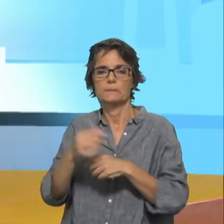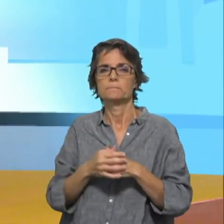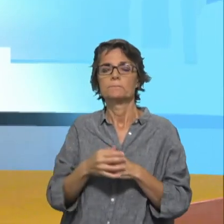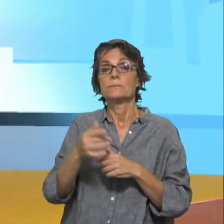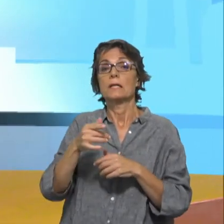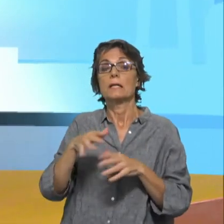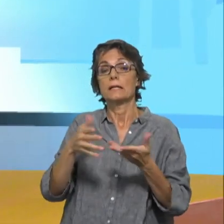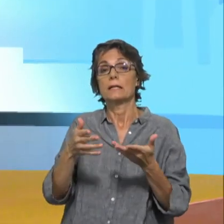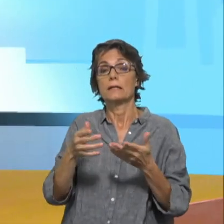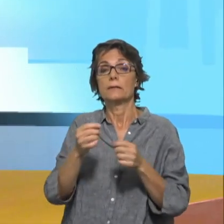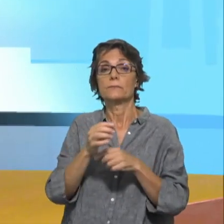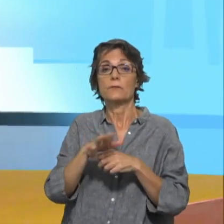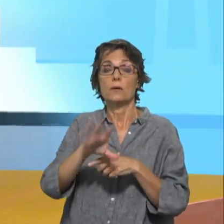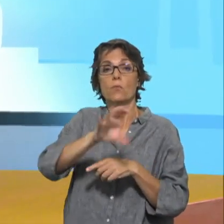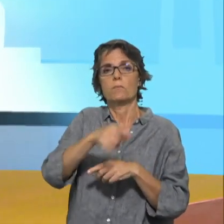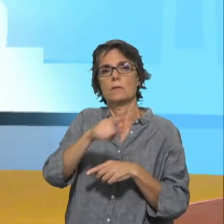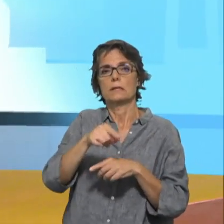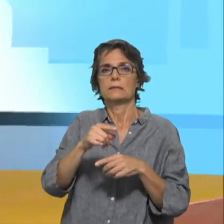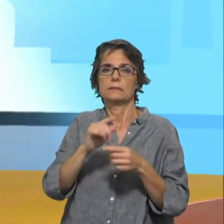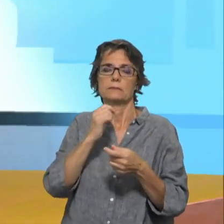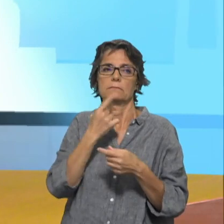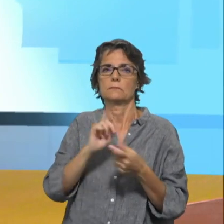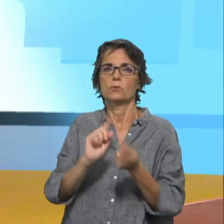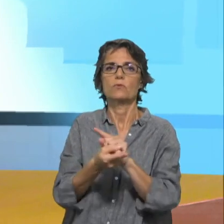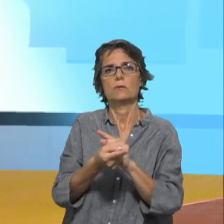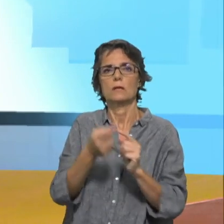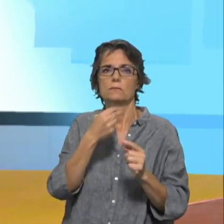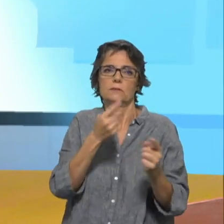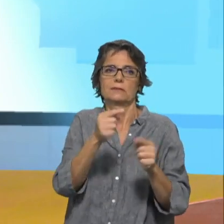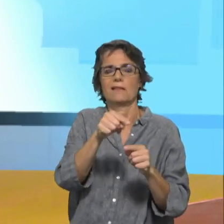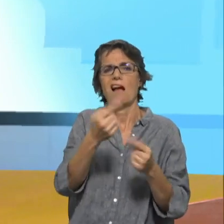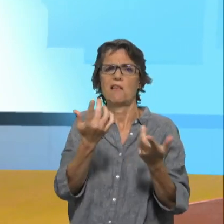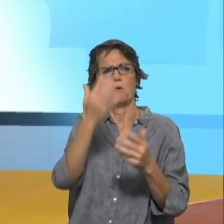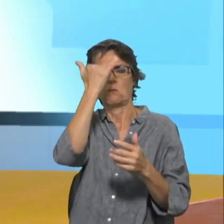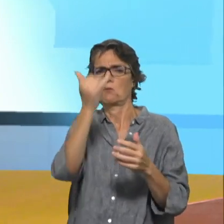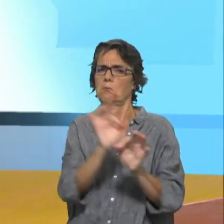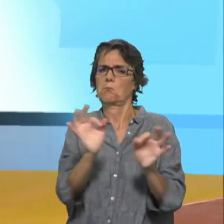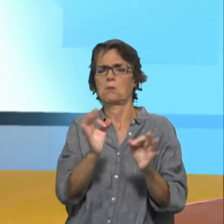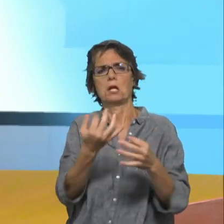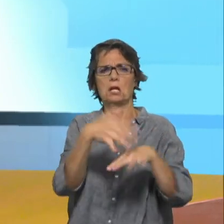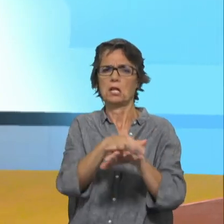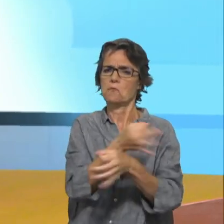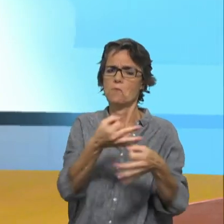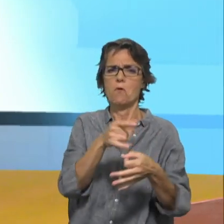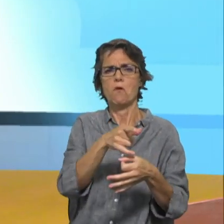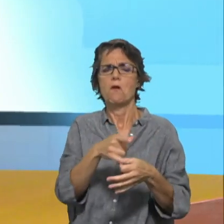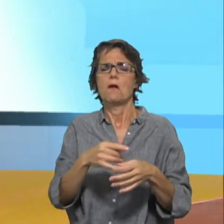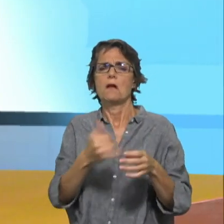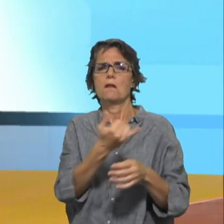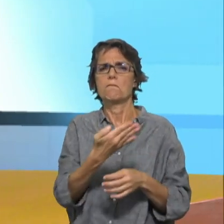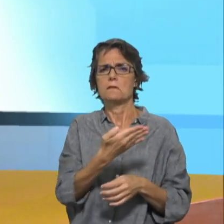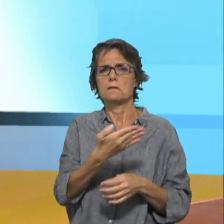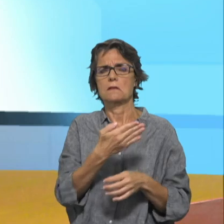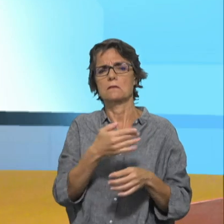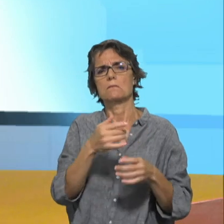altura da Indonésia, que dizia que Timor-Leste estava perfeitamente integrado e era a 27ª província do país. A